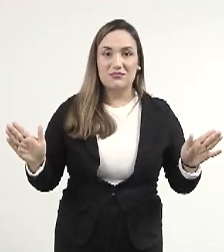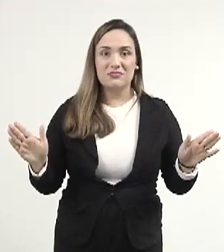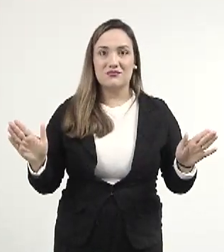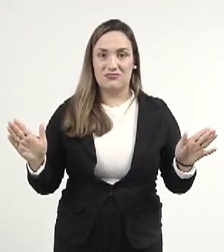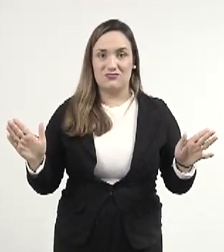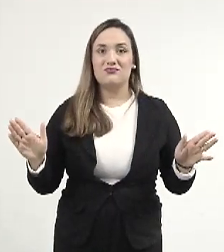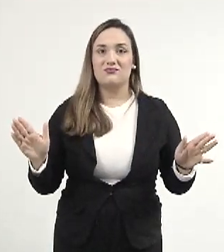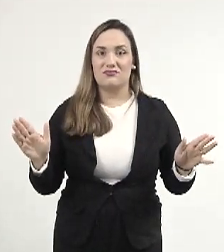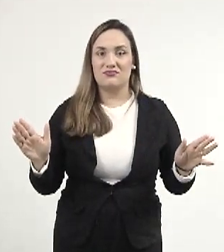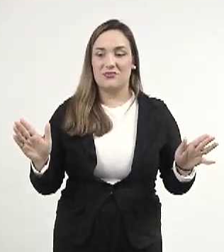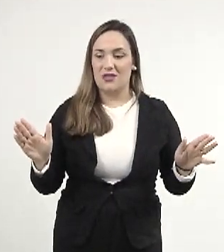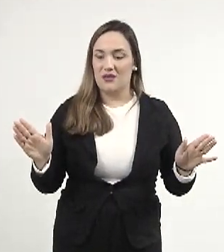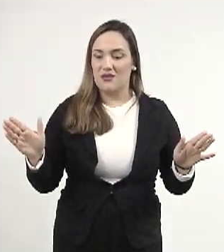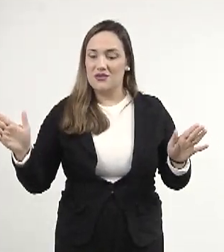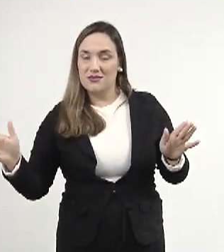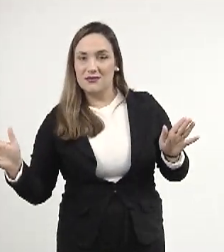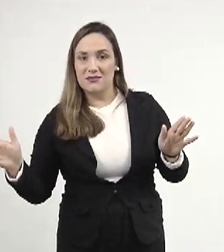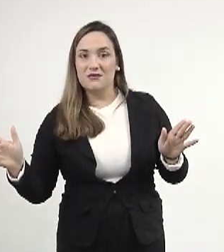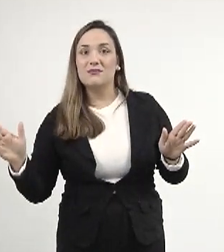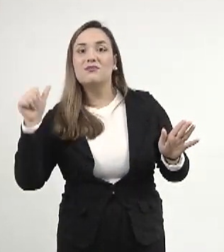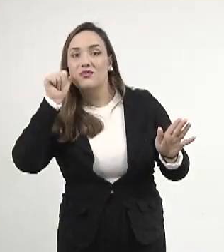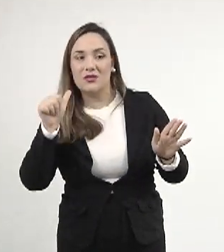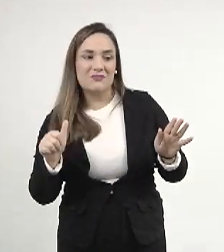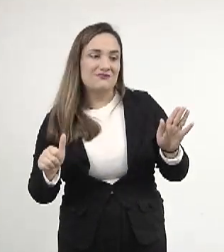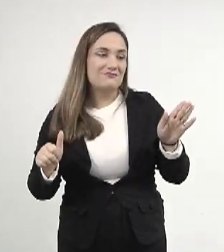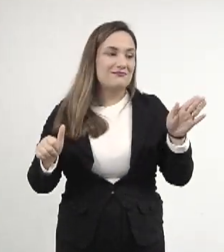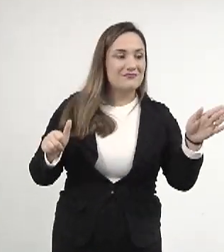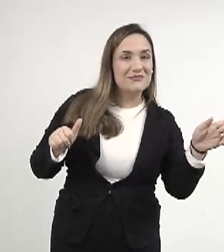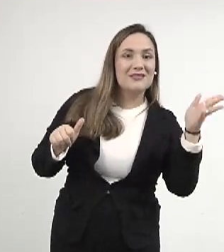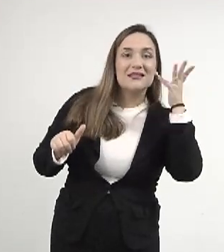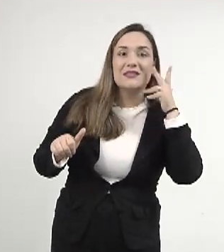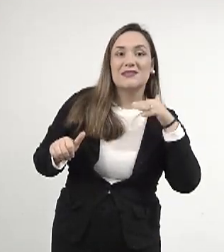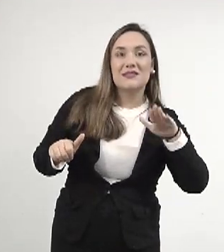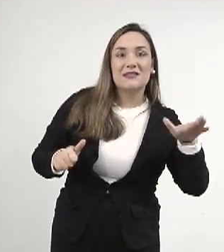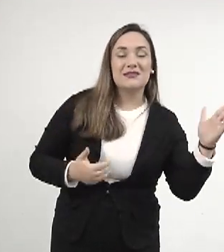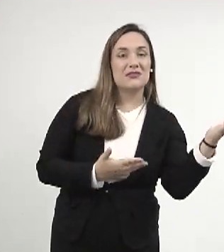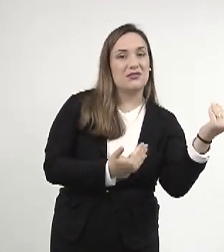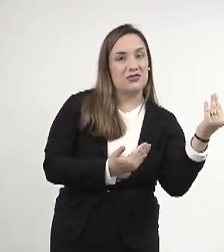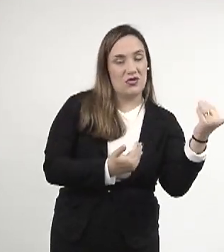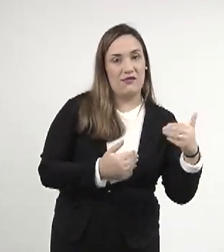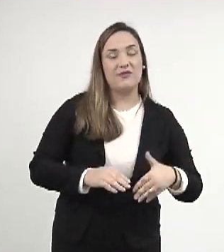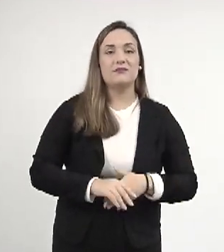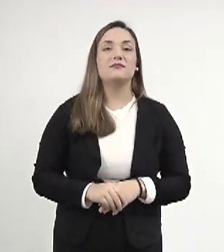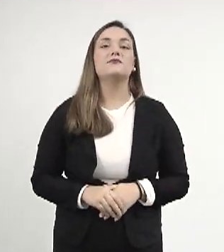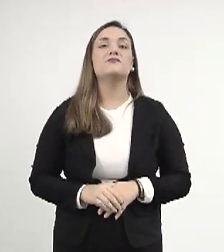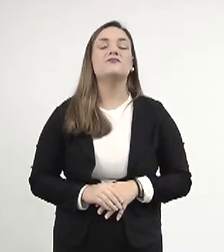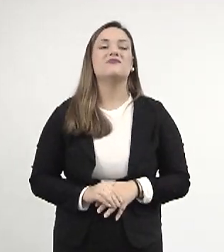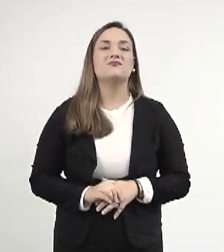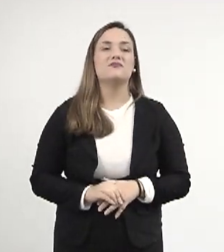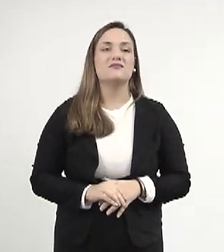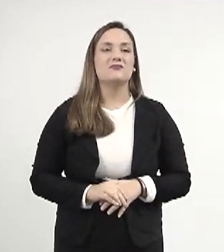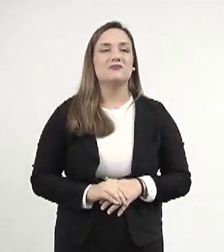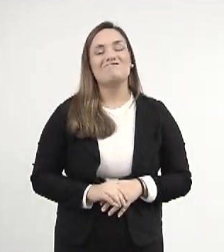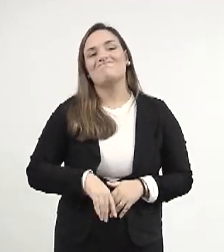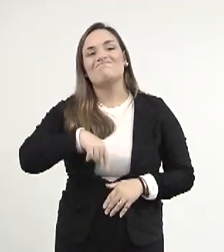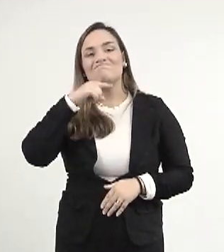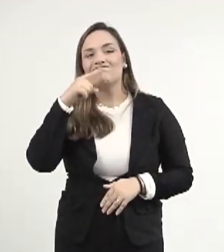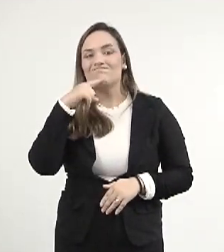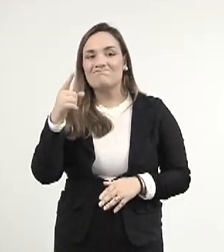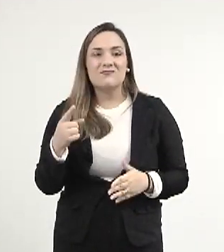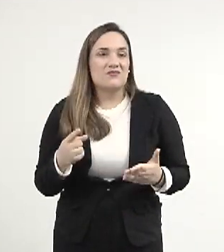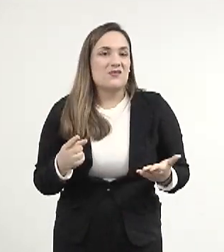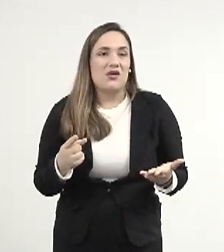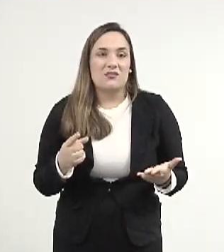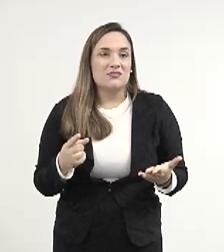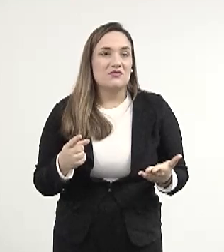às nossas crianças e adolescentes. Esse cartório, ele não está conseguindo suprir essa demanda toda. E nós